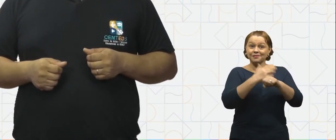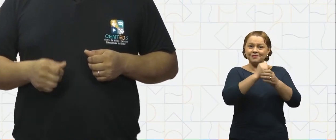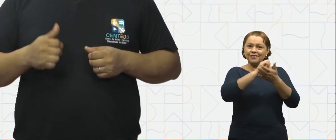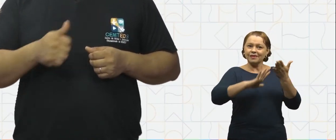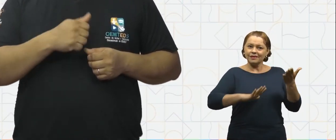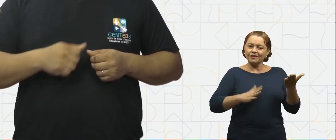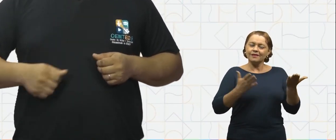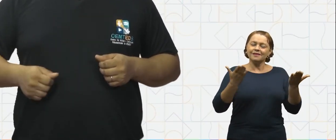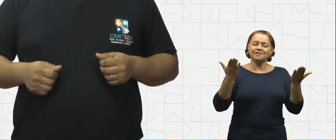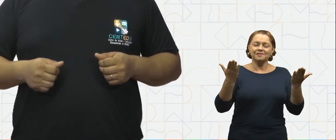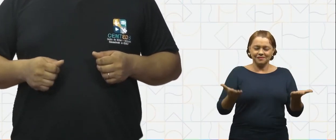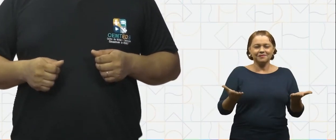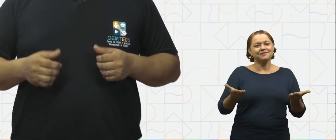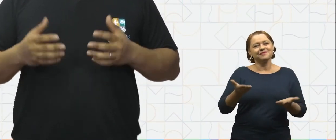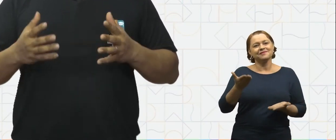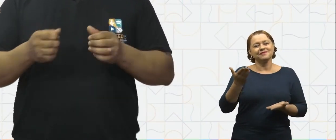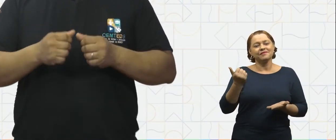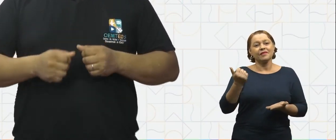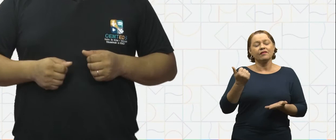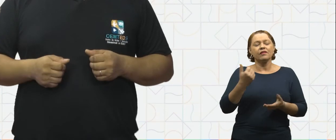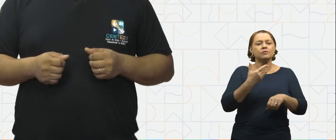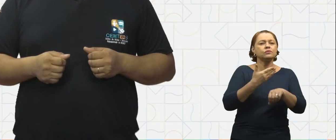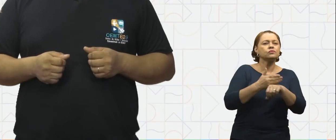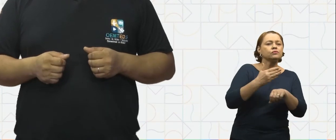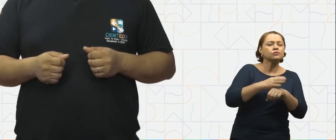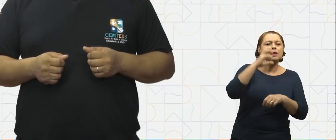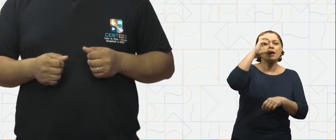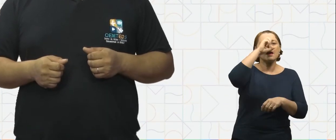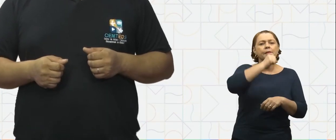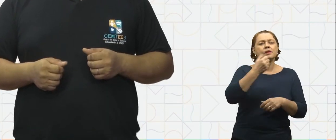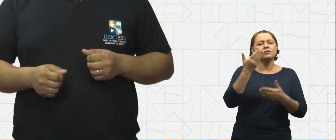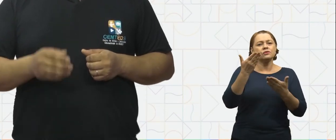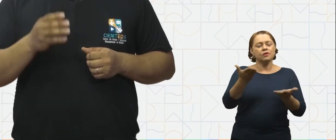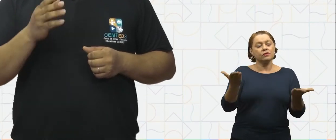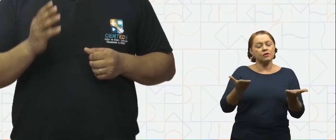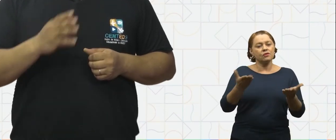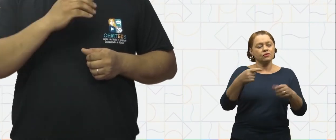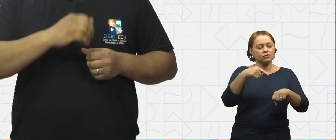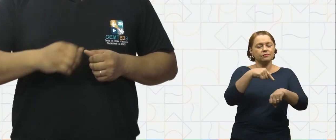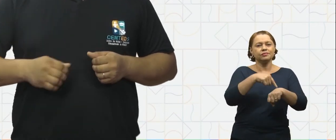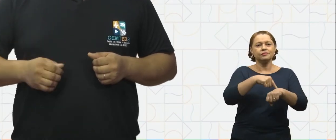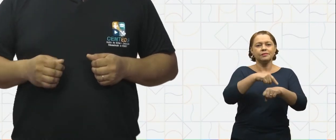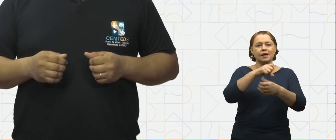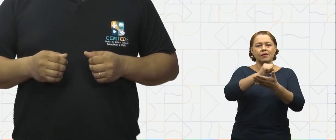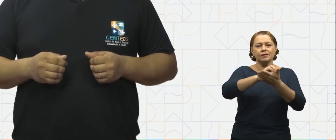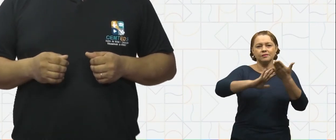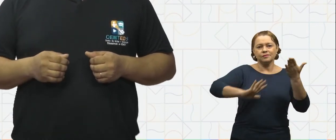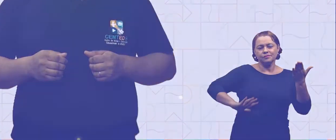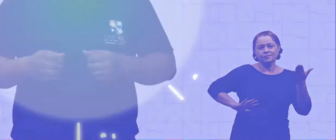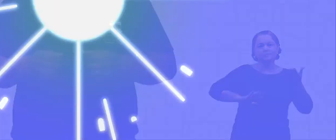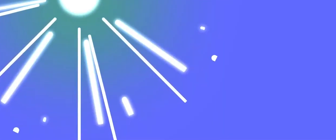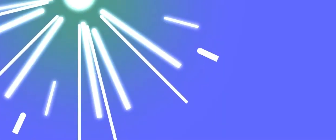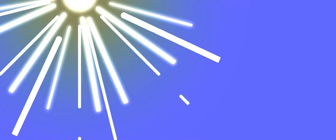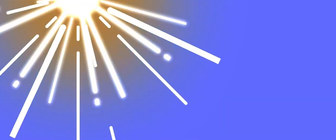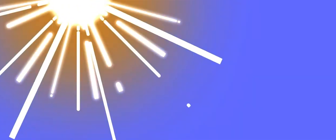exercícios? É isso aí, então vamos testar o conhecimento aprendido por você na nossa Hora da Atividade.